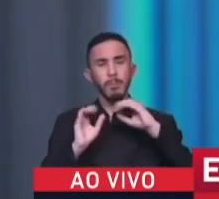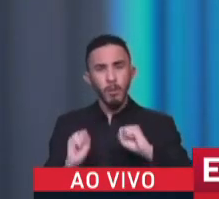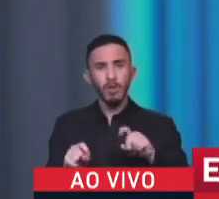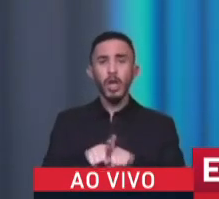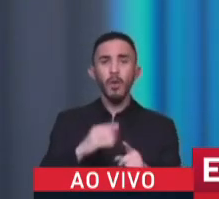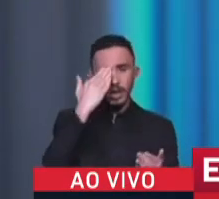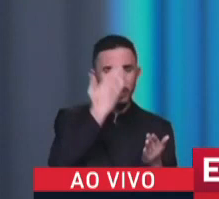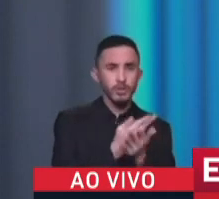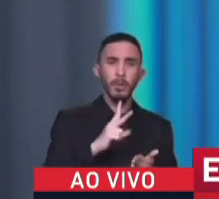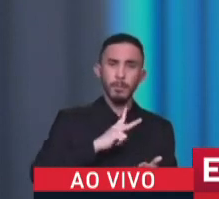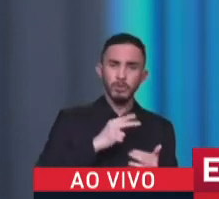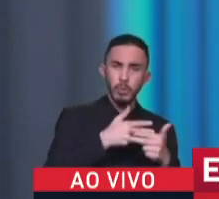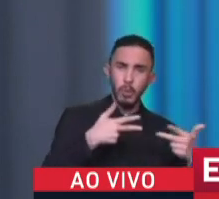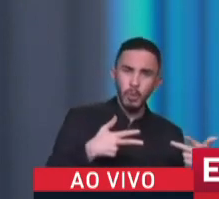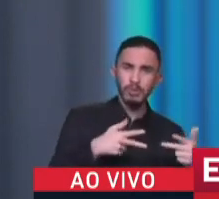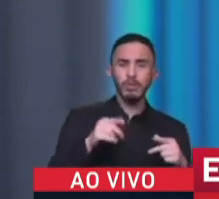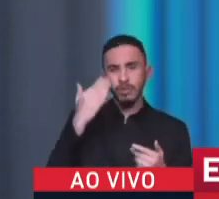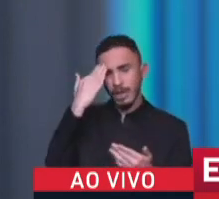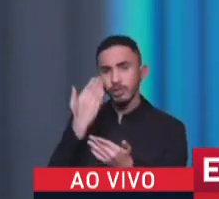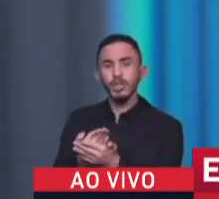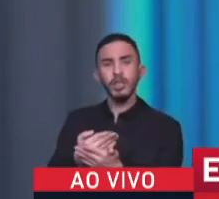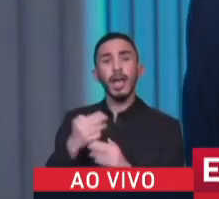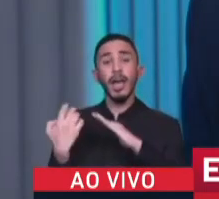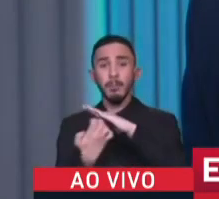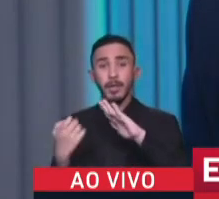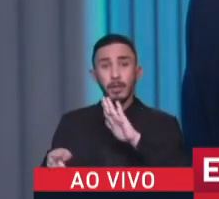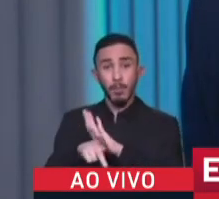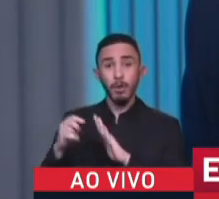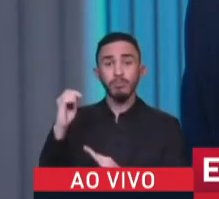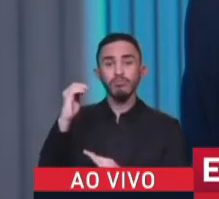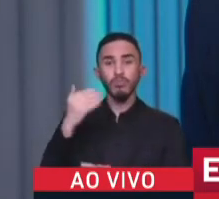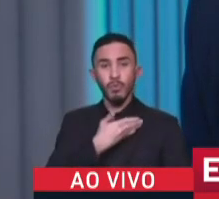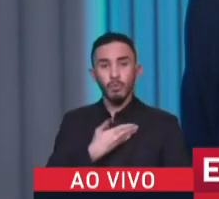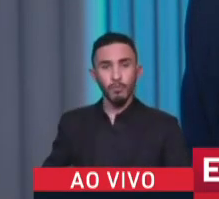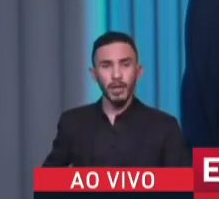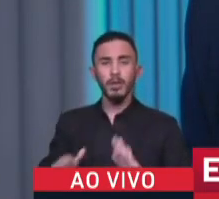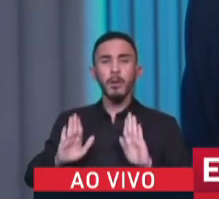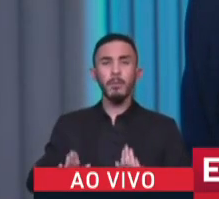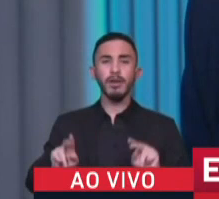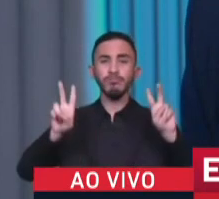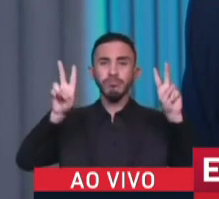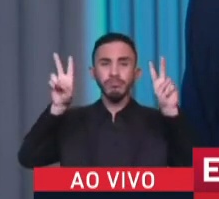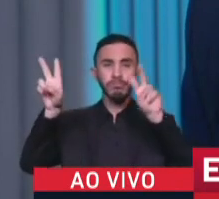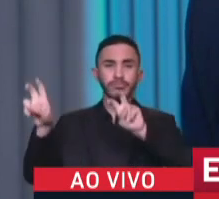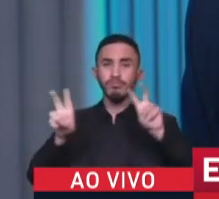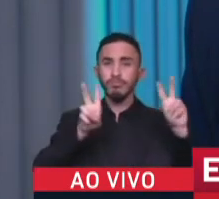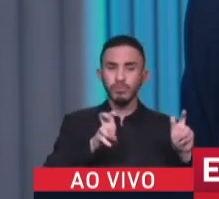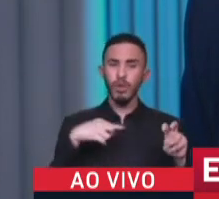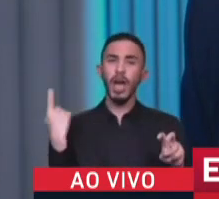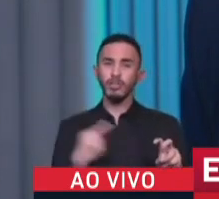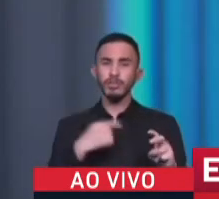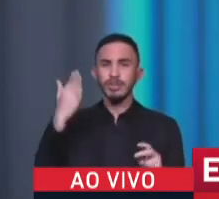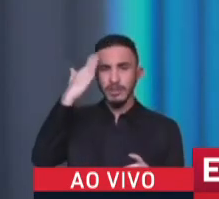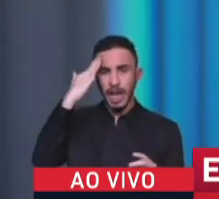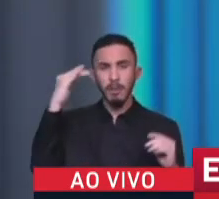essa estratégia que o Mota falou muito bem, né? Acuse-os do que você é. Qual que é, do ponto de vista até do debate?